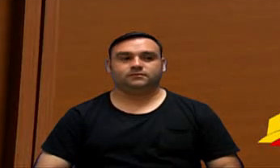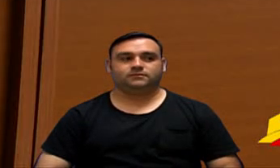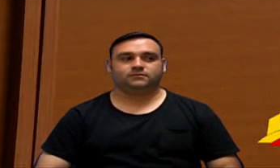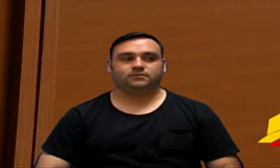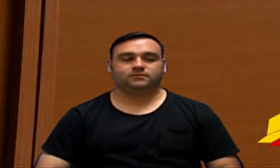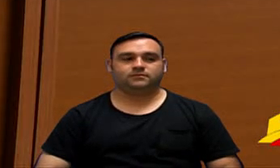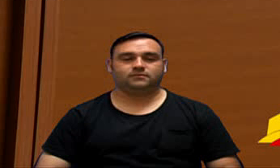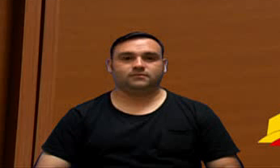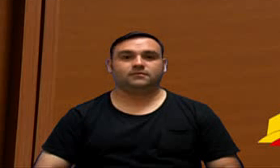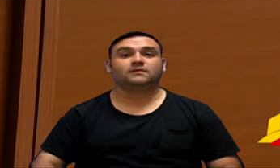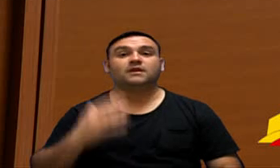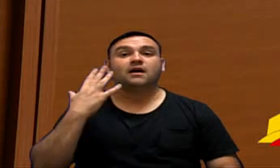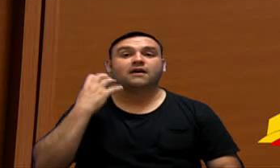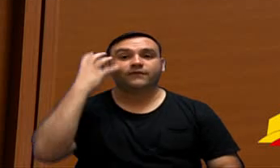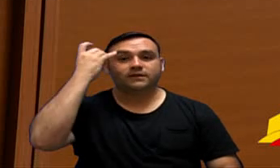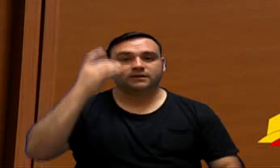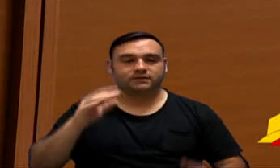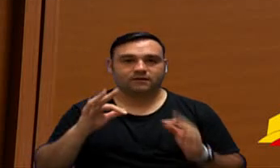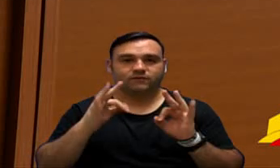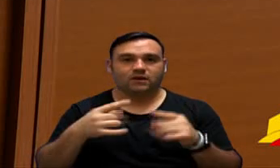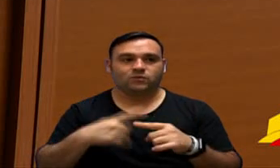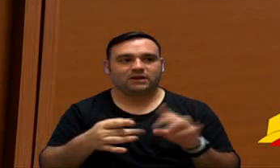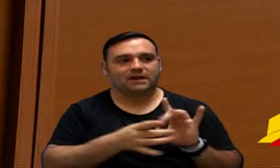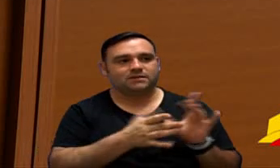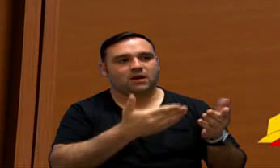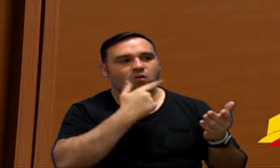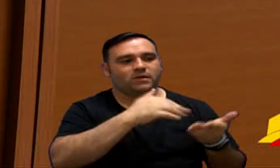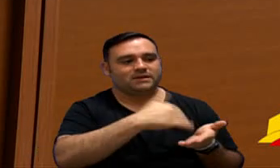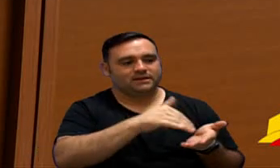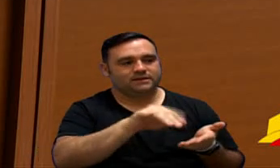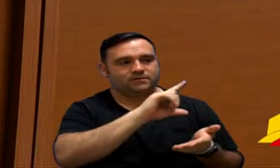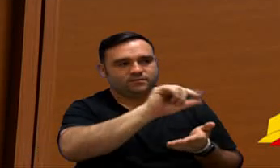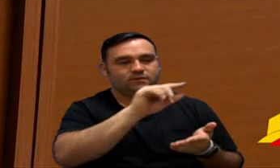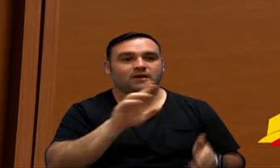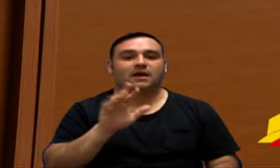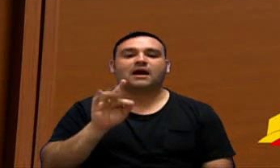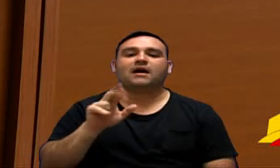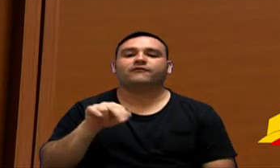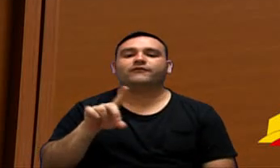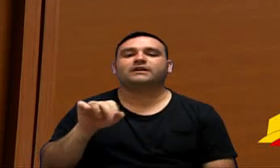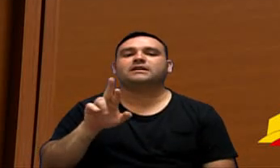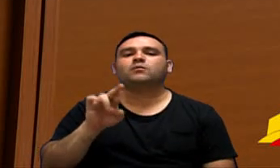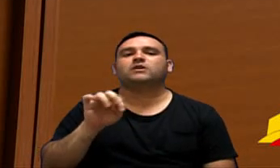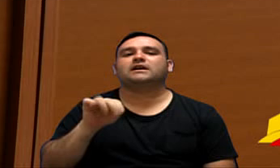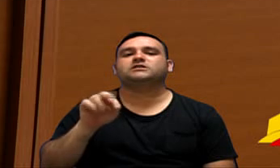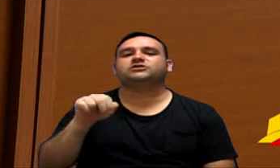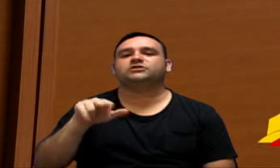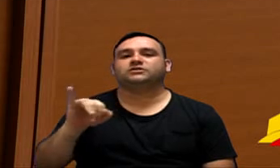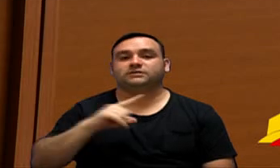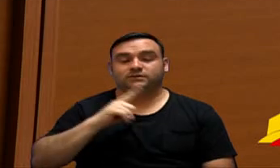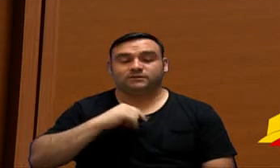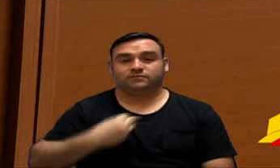Vou só deixar a Fernanda finalizar, para poder liberar o secretário. A Fernanda Buratini já está aí.